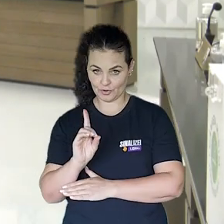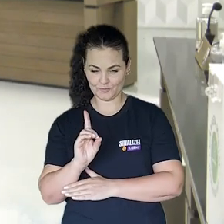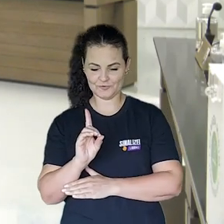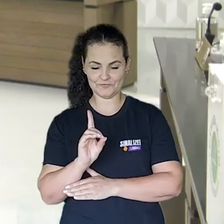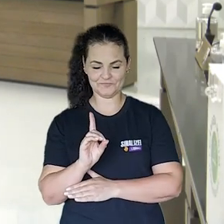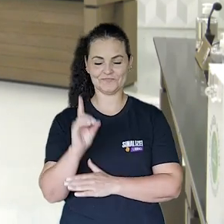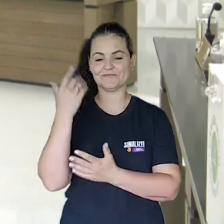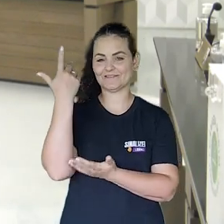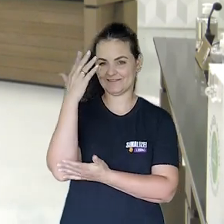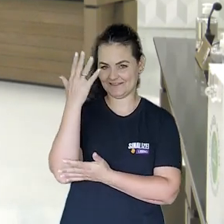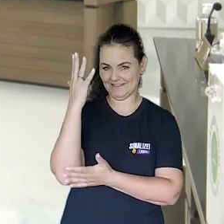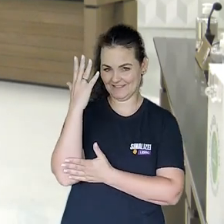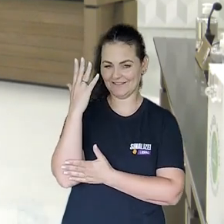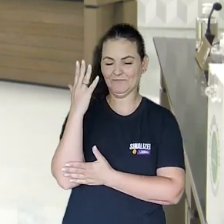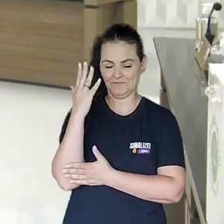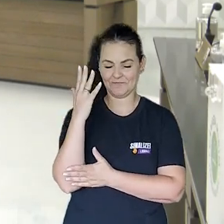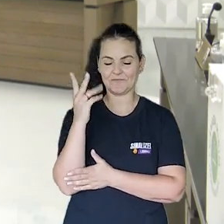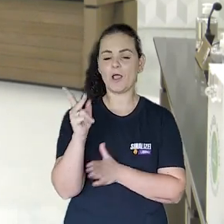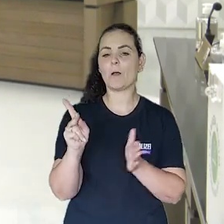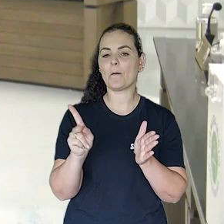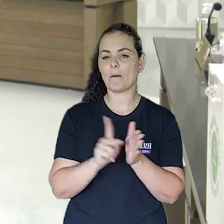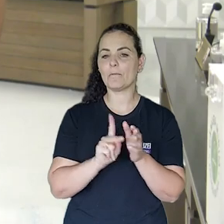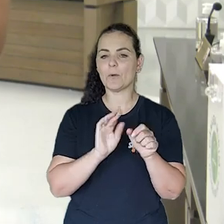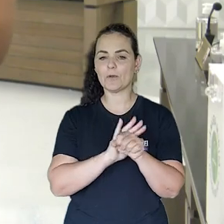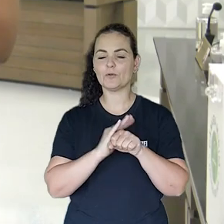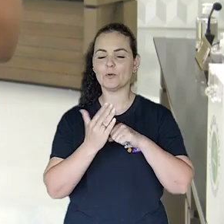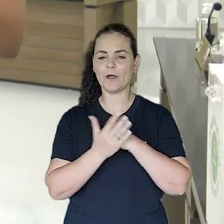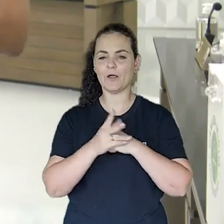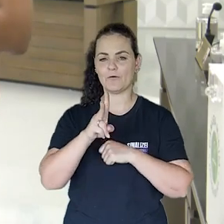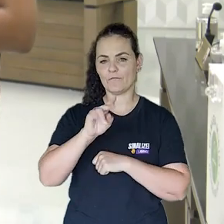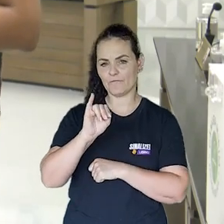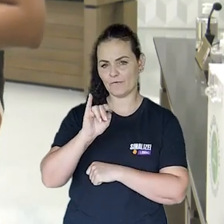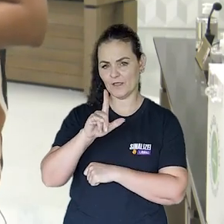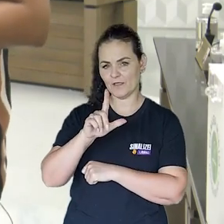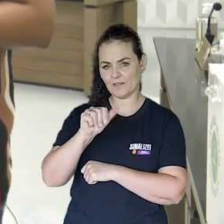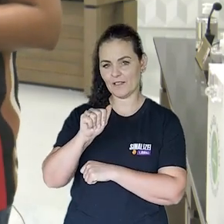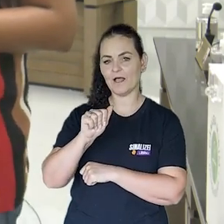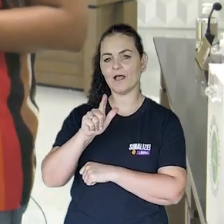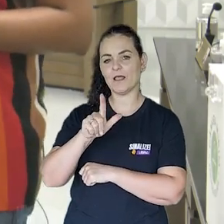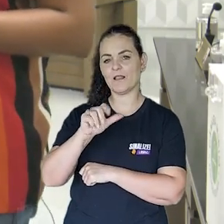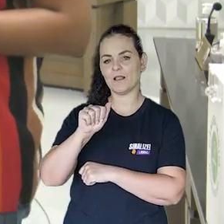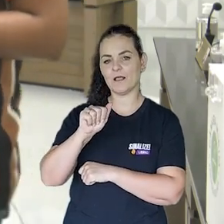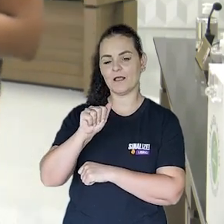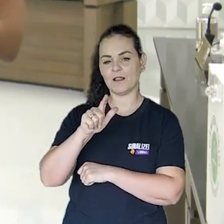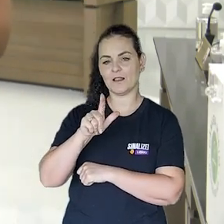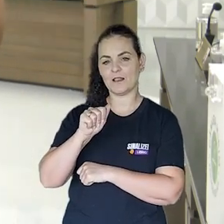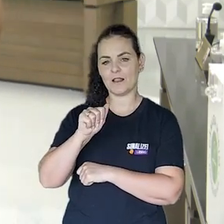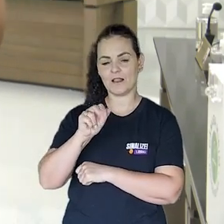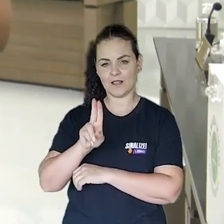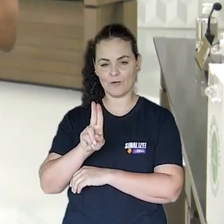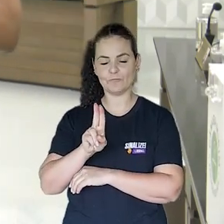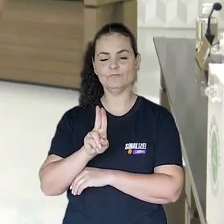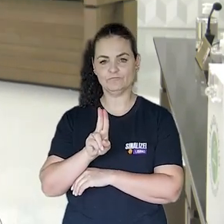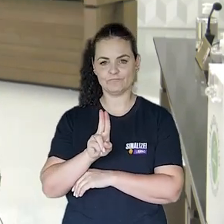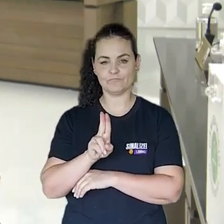Joel, vamos recapitular as 6 escolas As 6 escolas municipais, então. Rodolfo